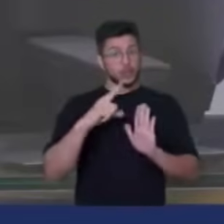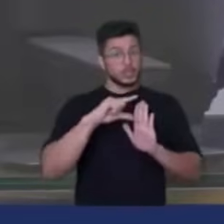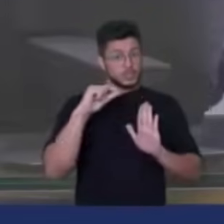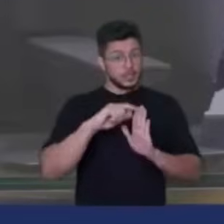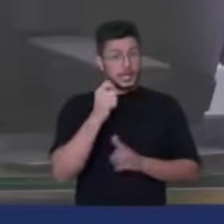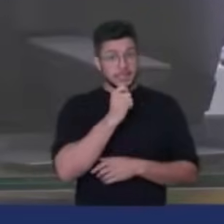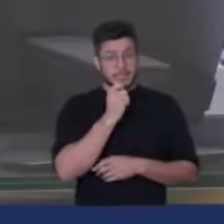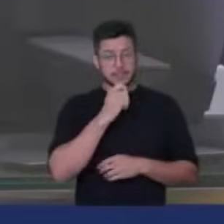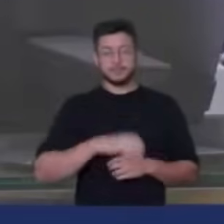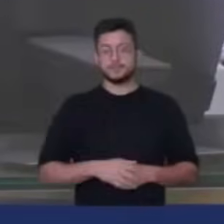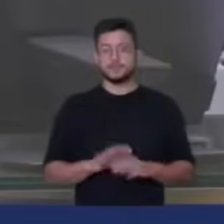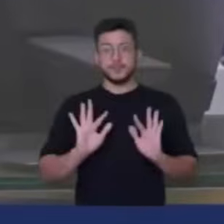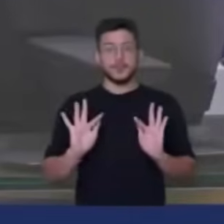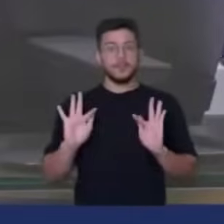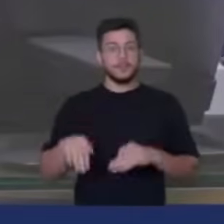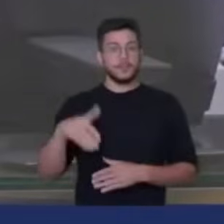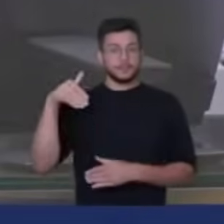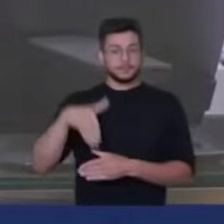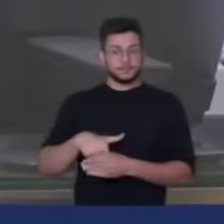Está encerrada a votação.